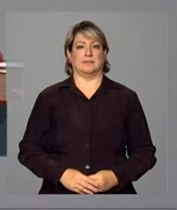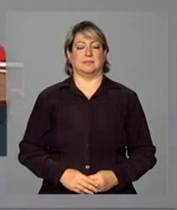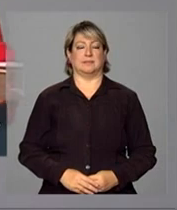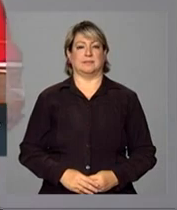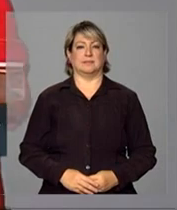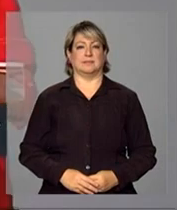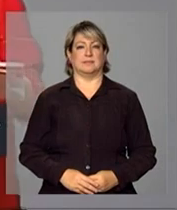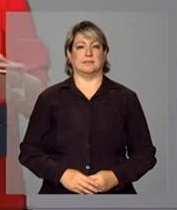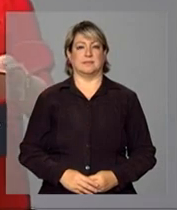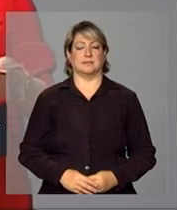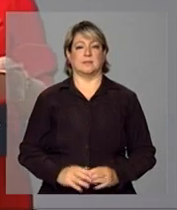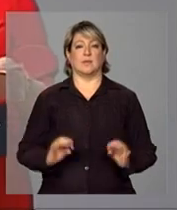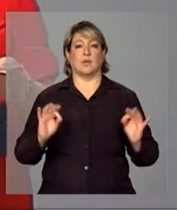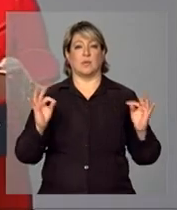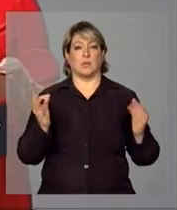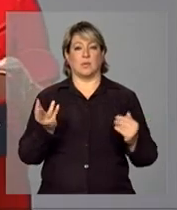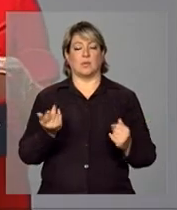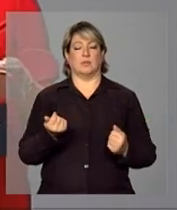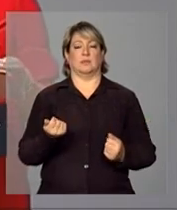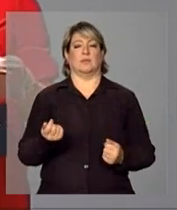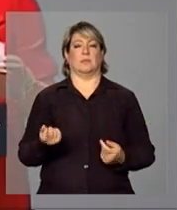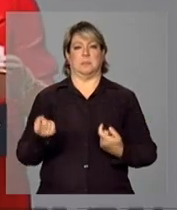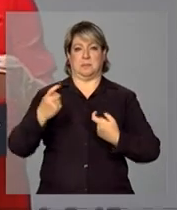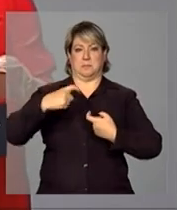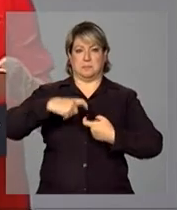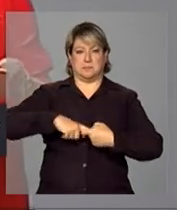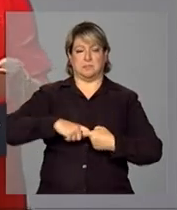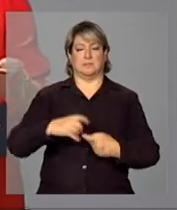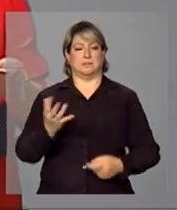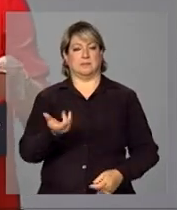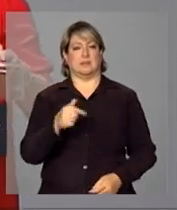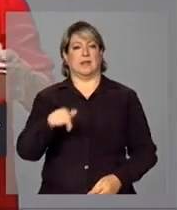os grandes parceiros